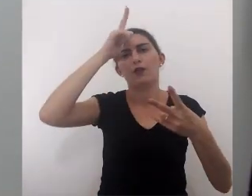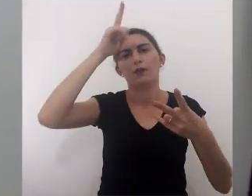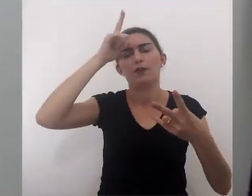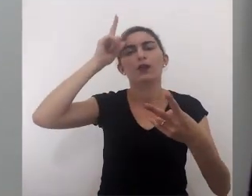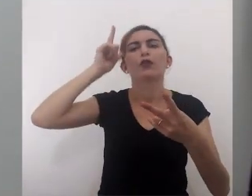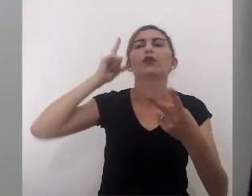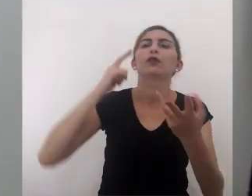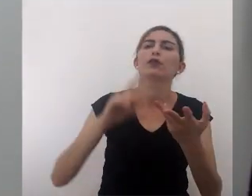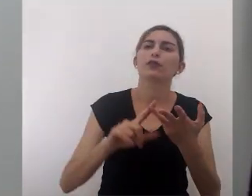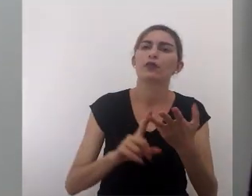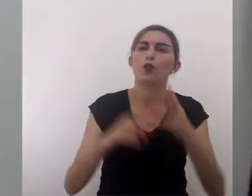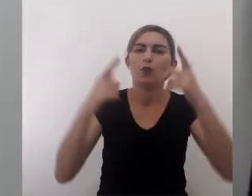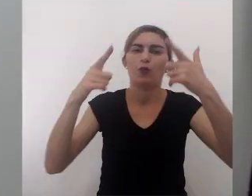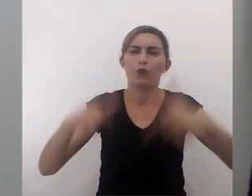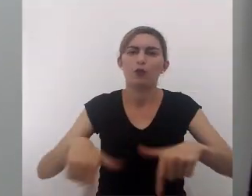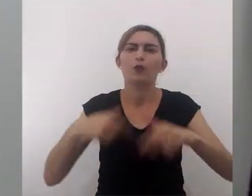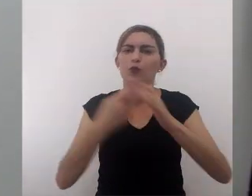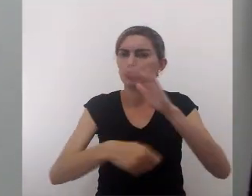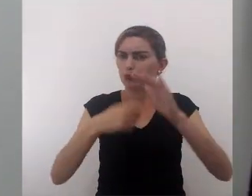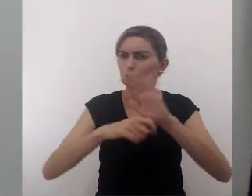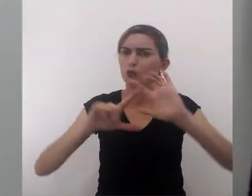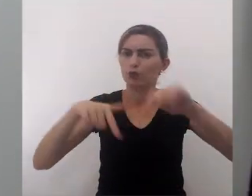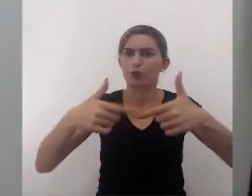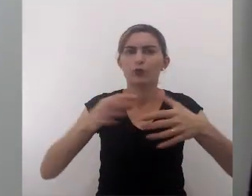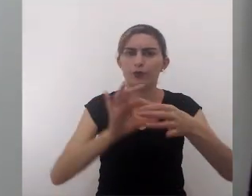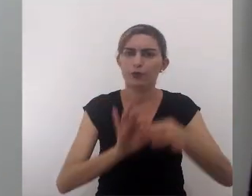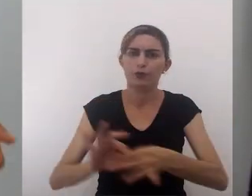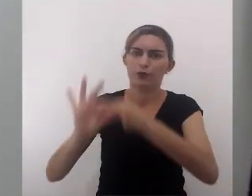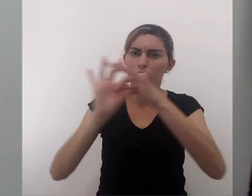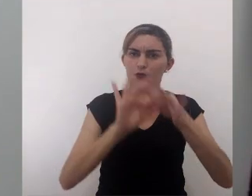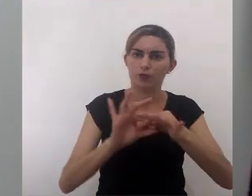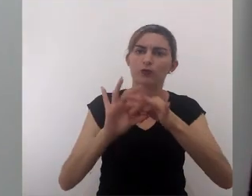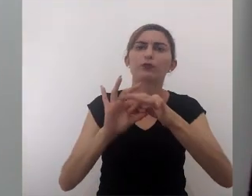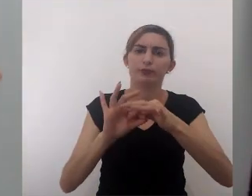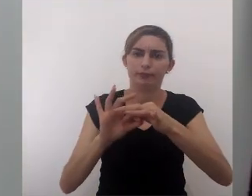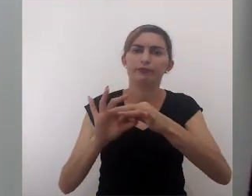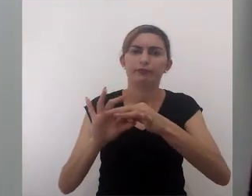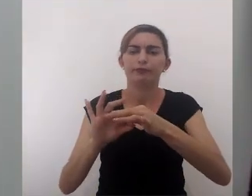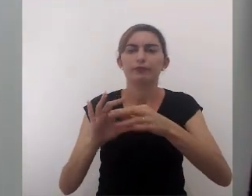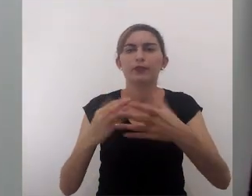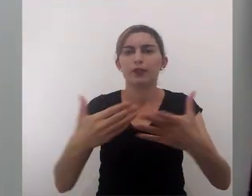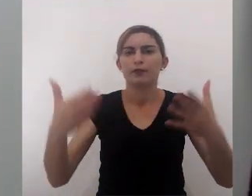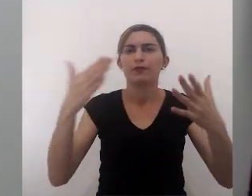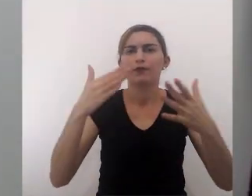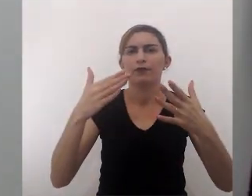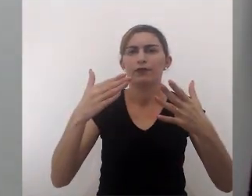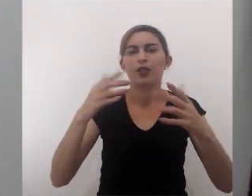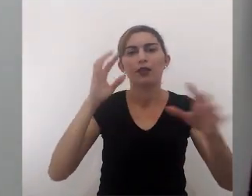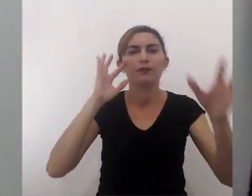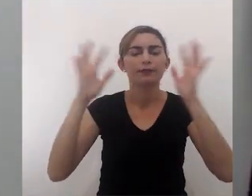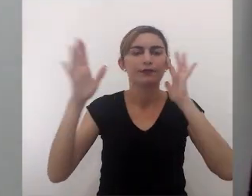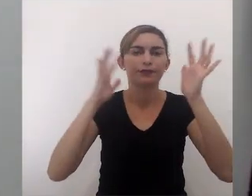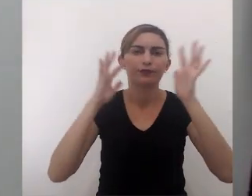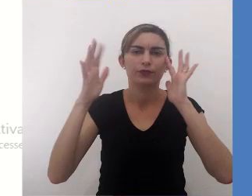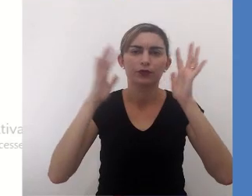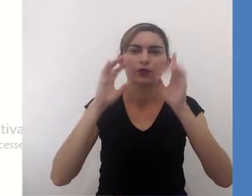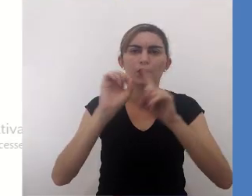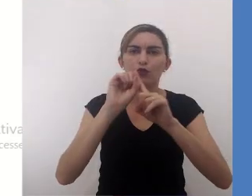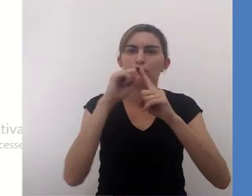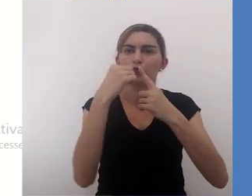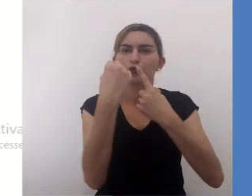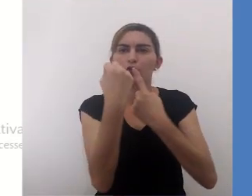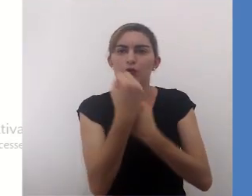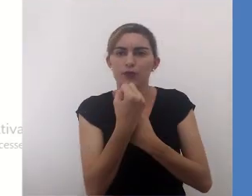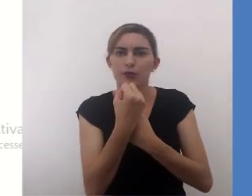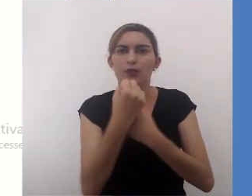Alemanha, não é isso? Onde se lutou para a unificação dessas províncias. Aí vem o surgimento das ideias